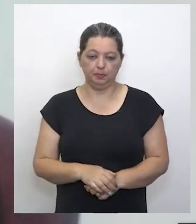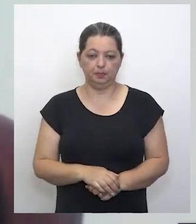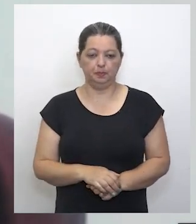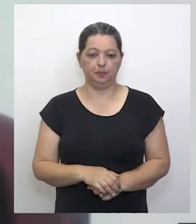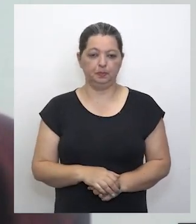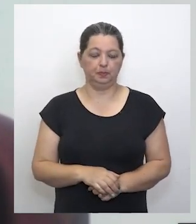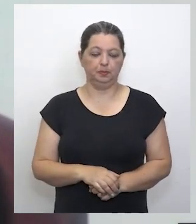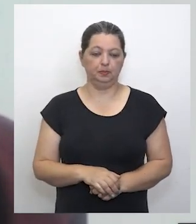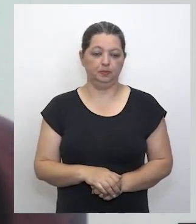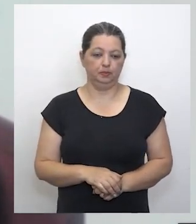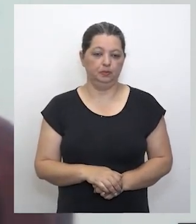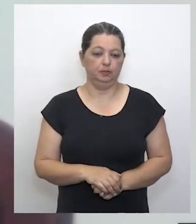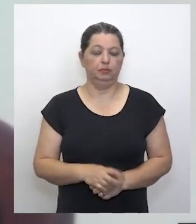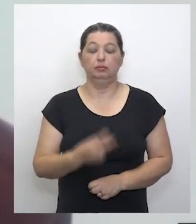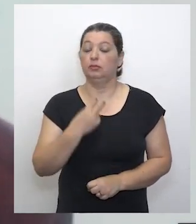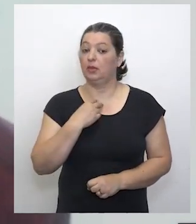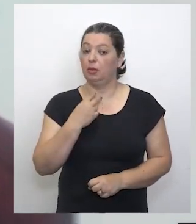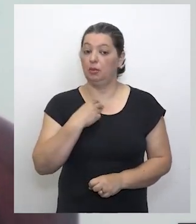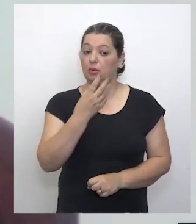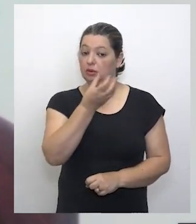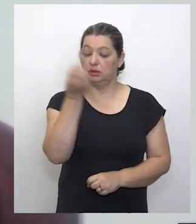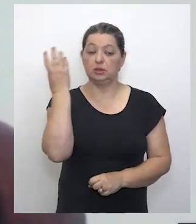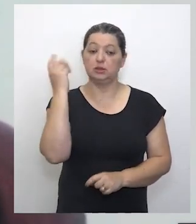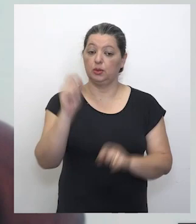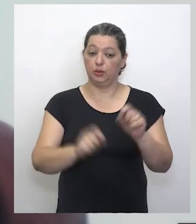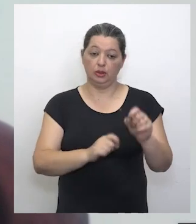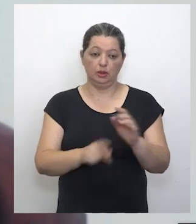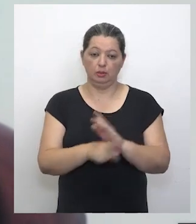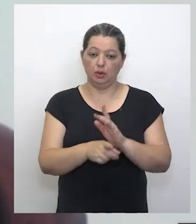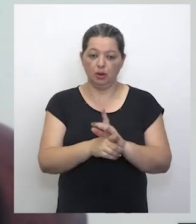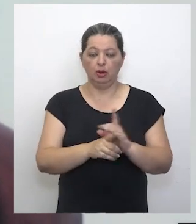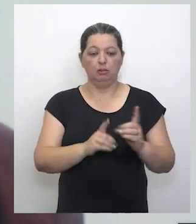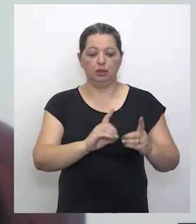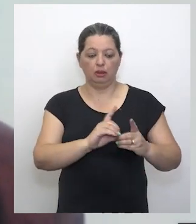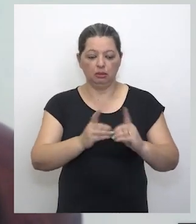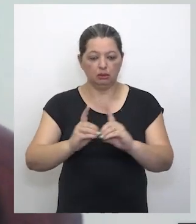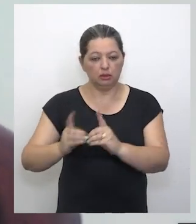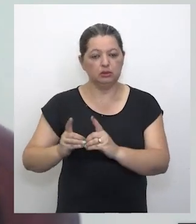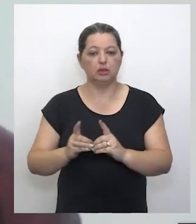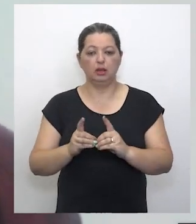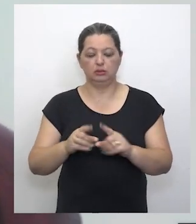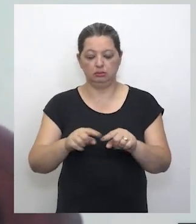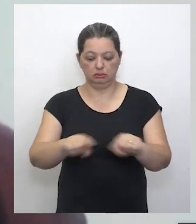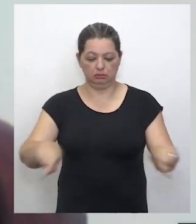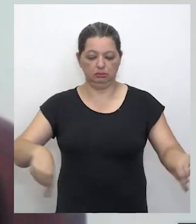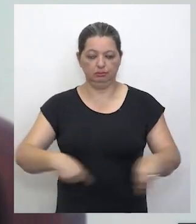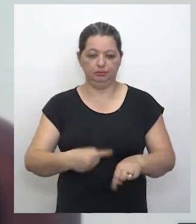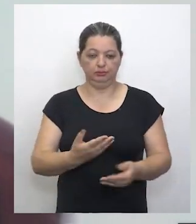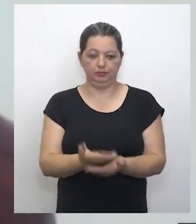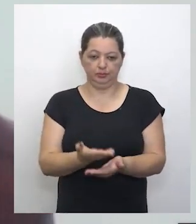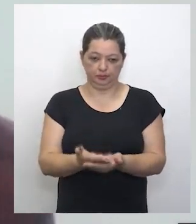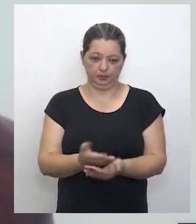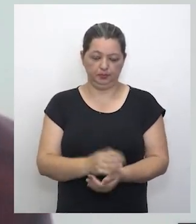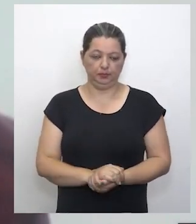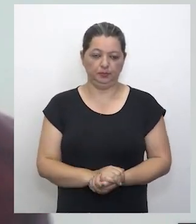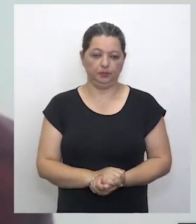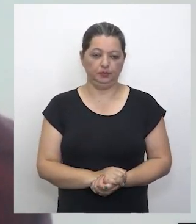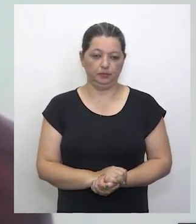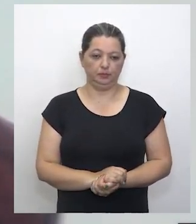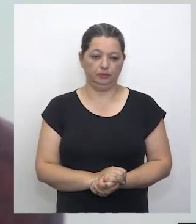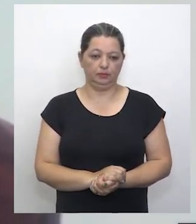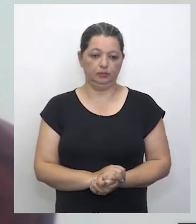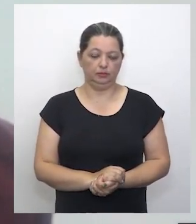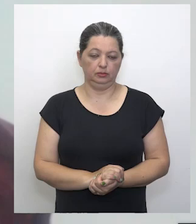esquecer da organização didática que ele precisa também ter em sala de aula, e nem